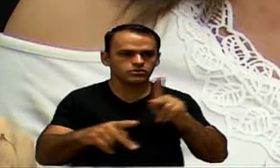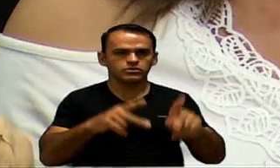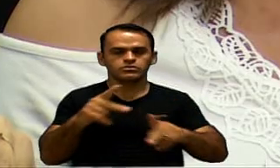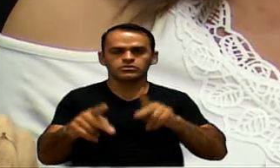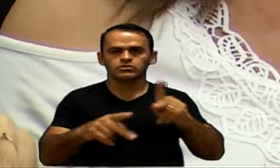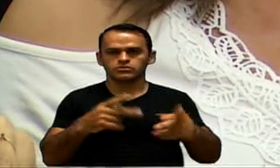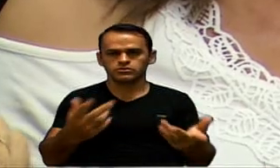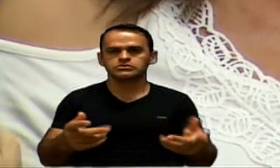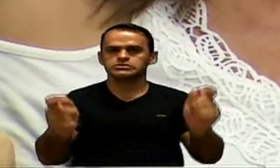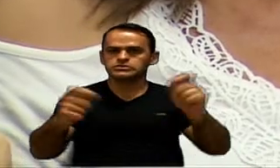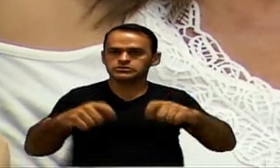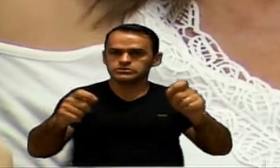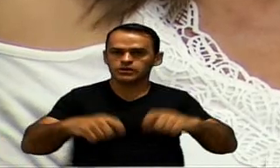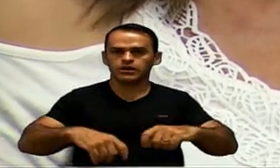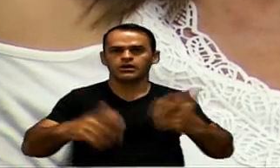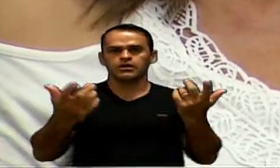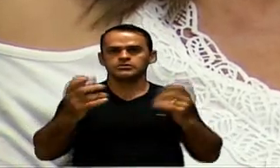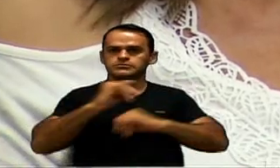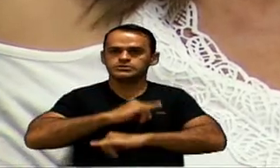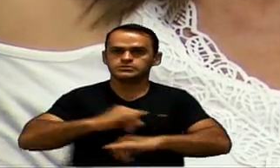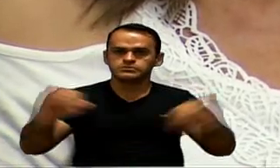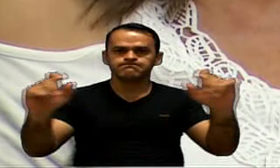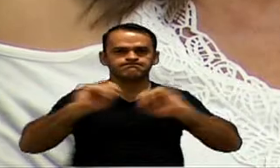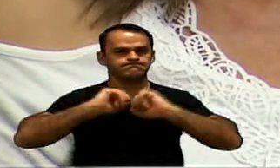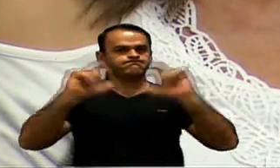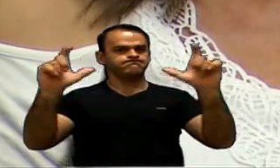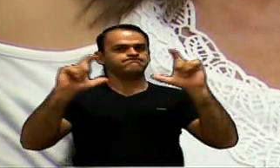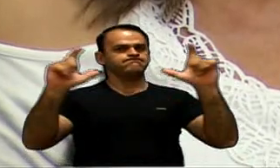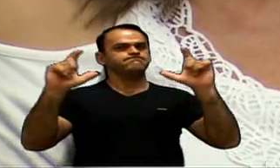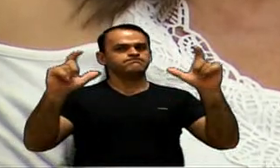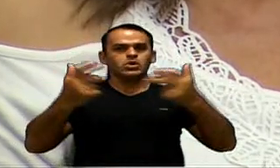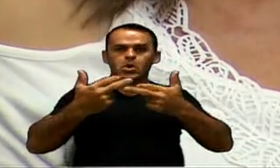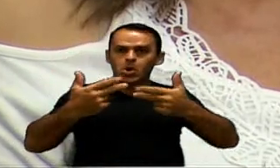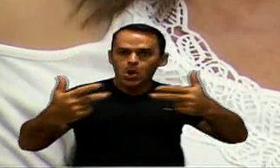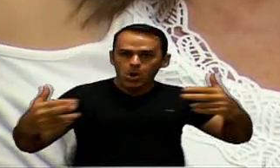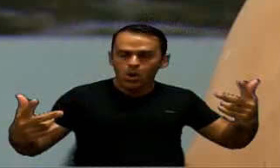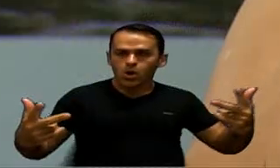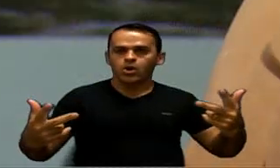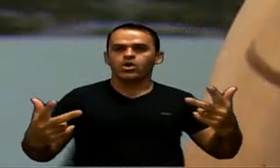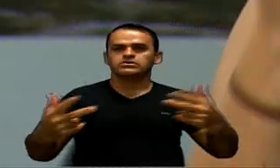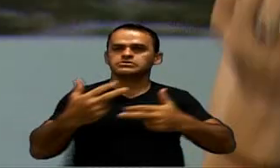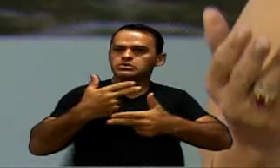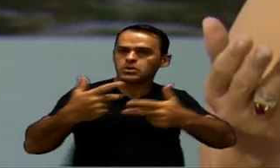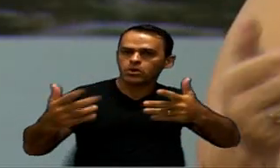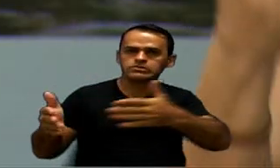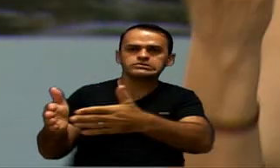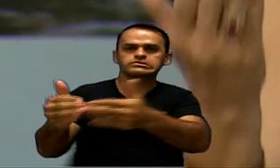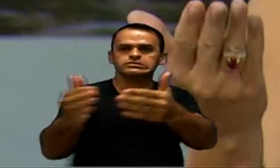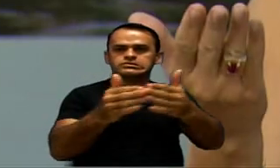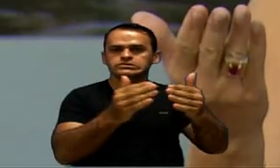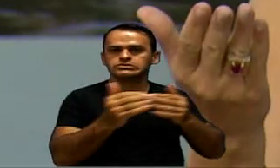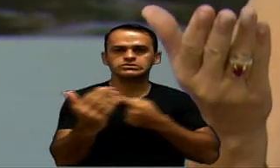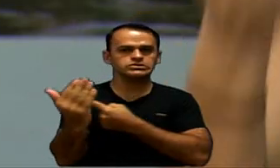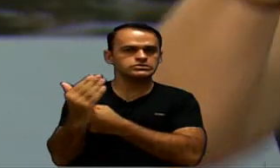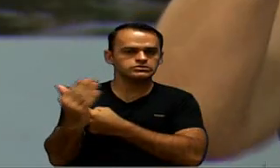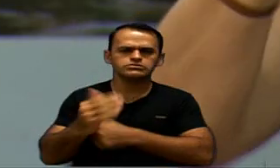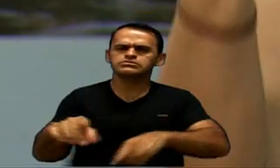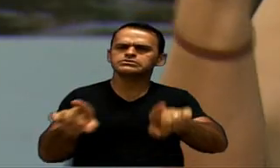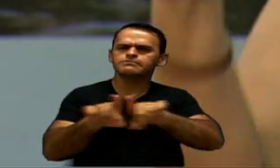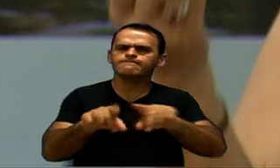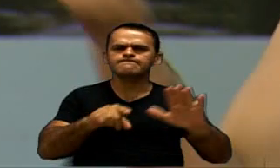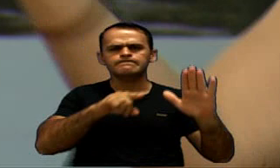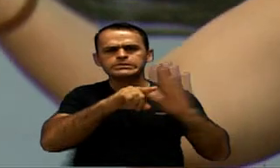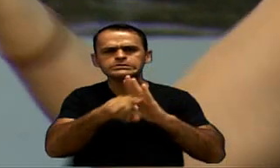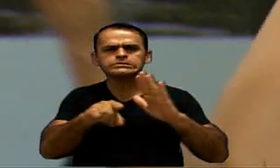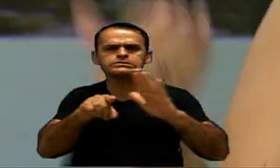vamos chamar a atenção para os equipamentos públicos que tem na nossa cidade e também questionar por que, que